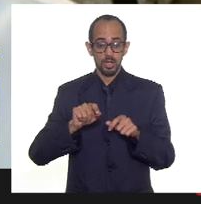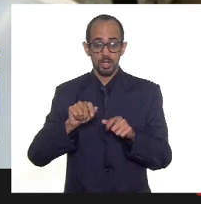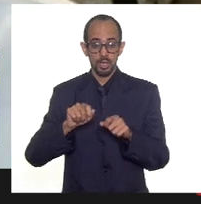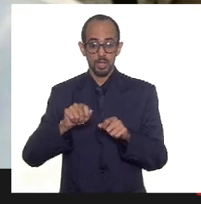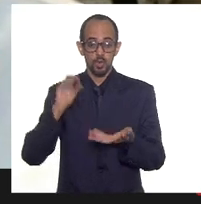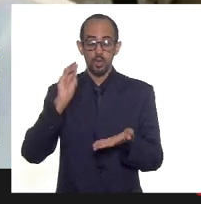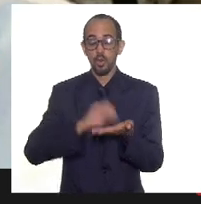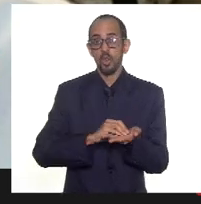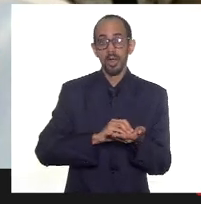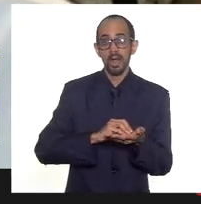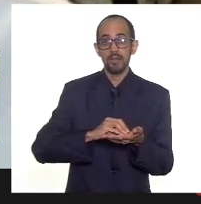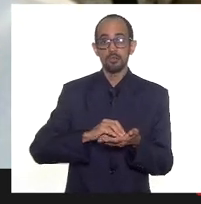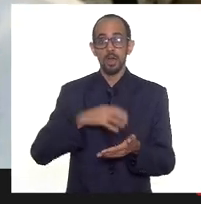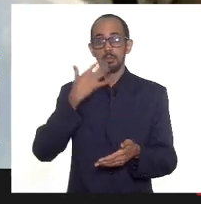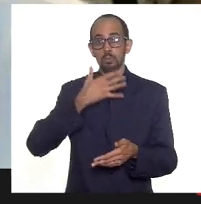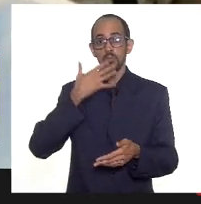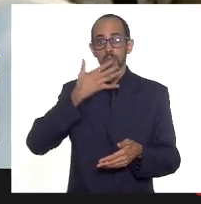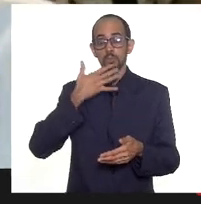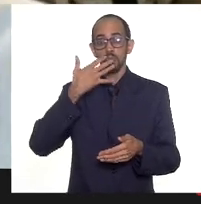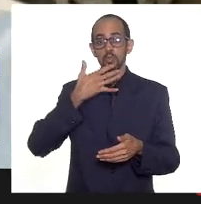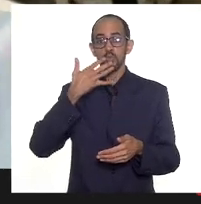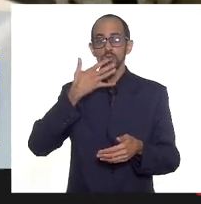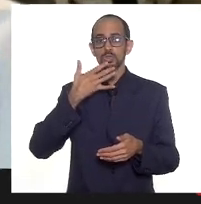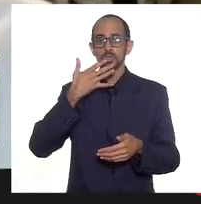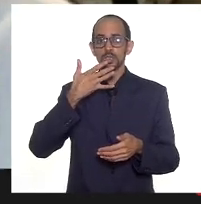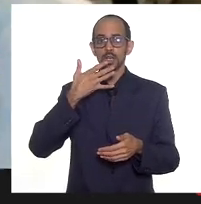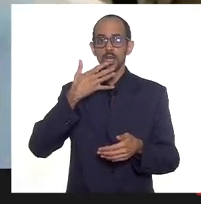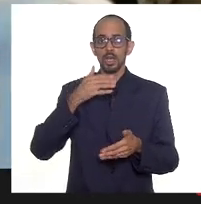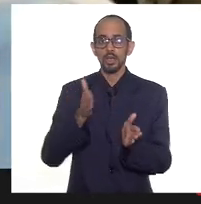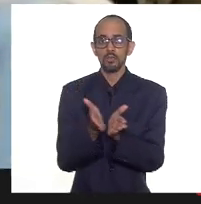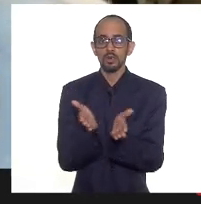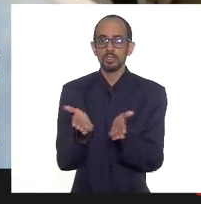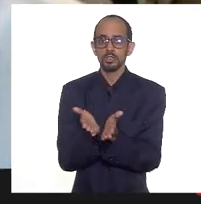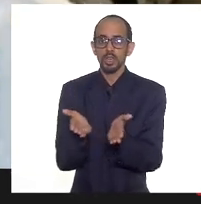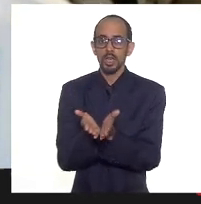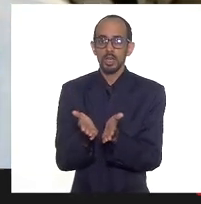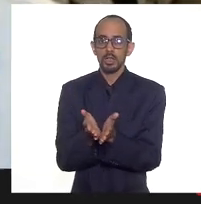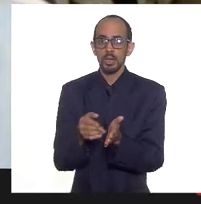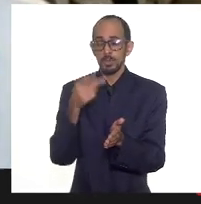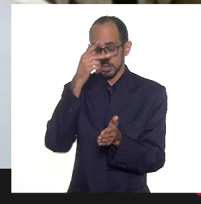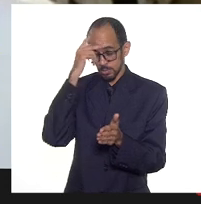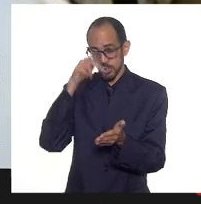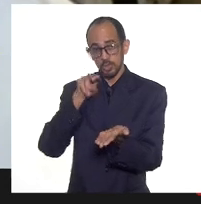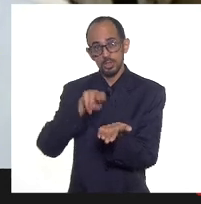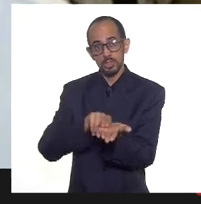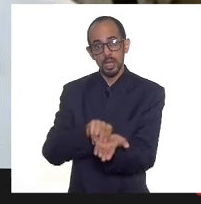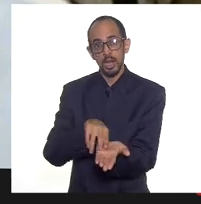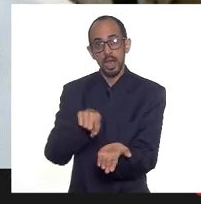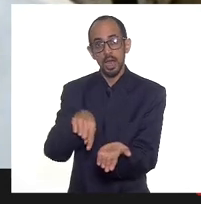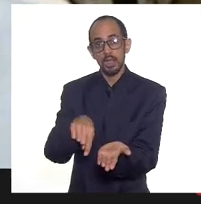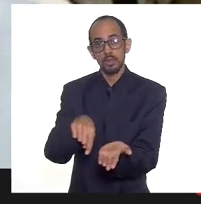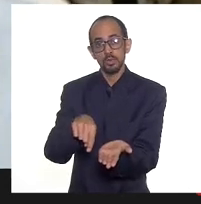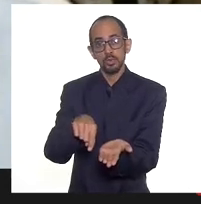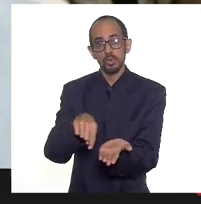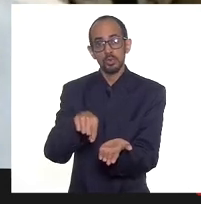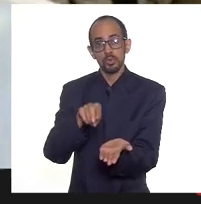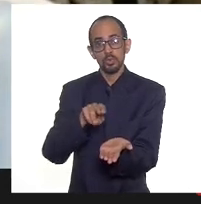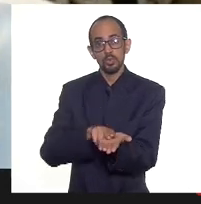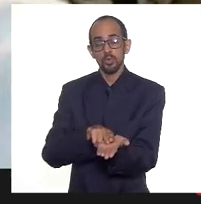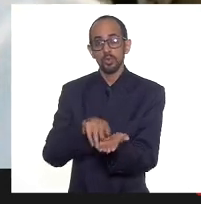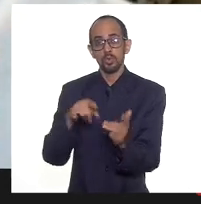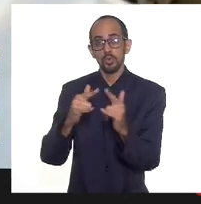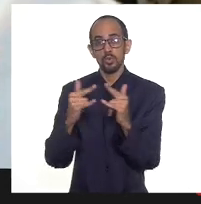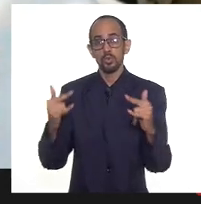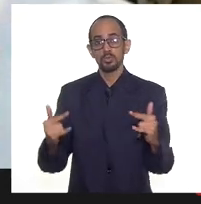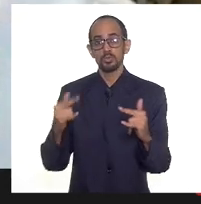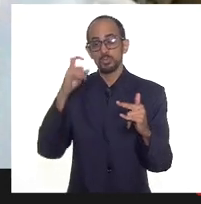música gospel, orações gospel, 24 horas para as pessoas que ficavam lá internadas no hospital de campanha do Rio Centro.